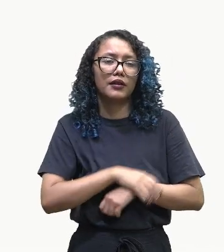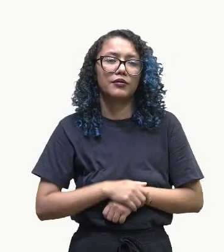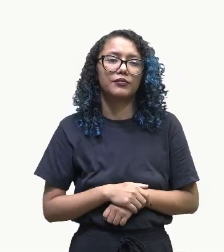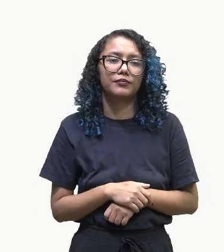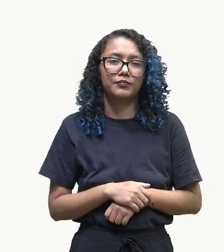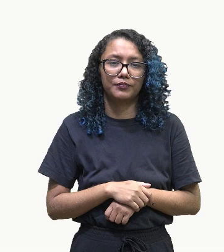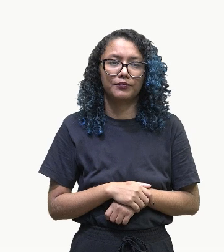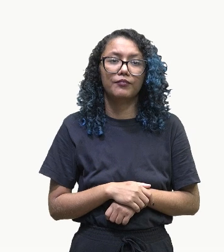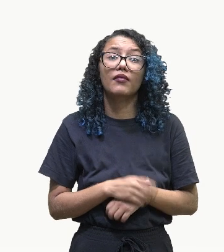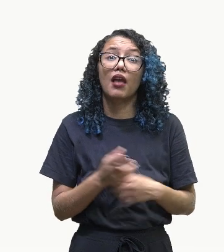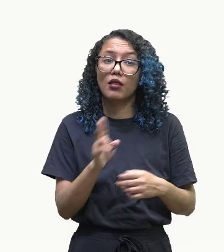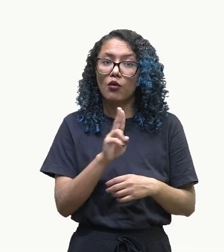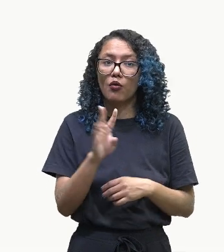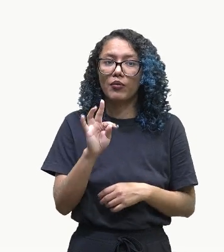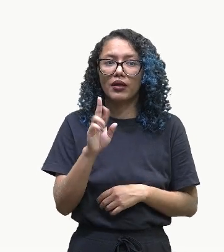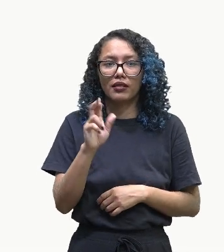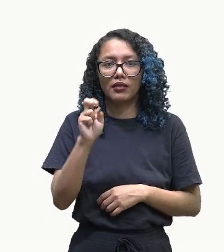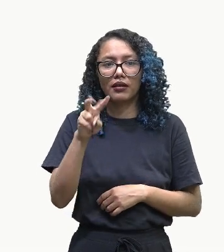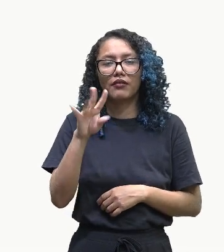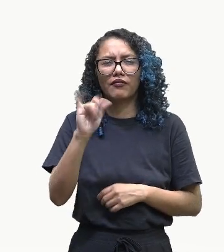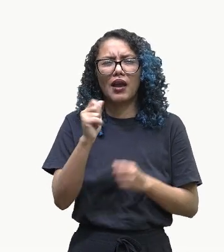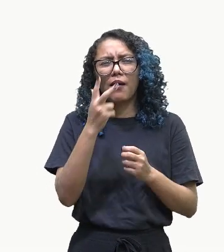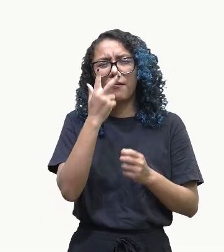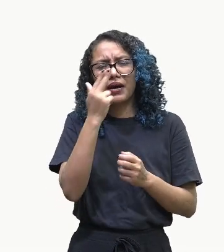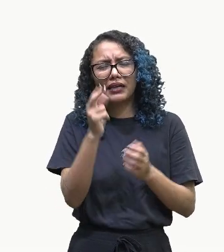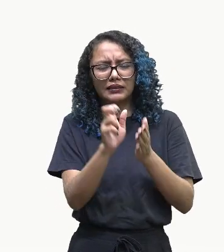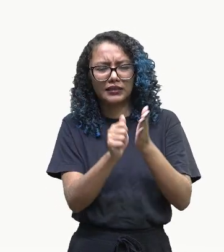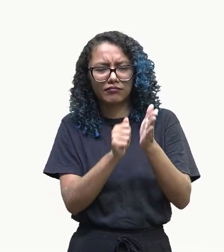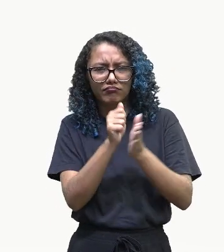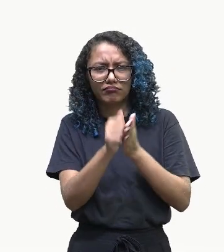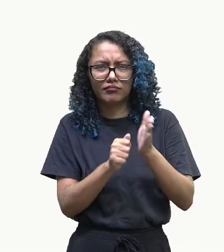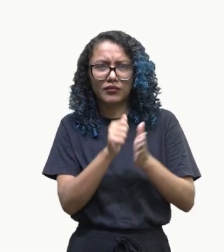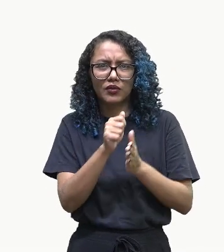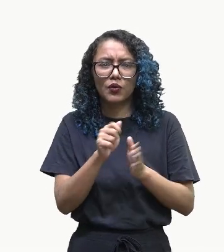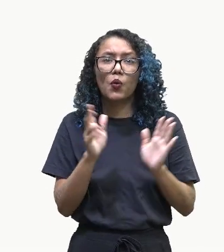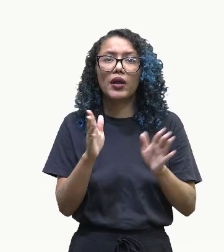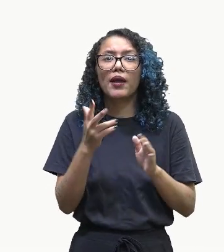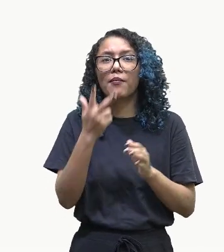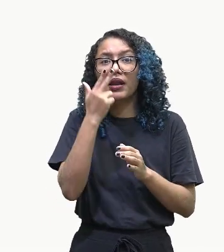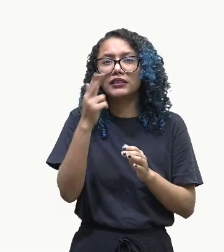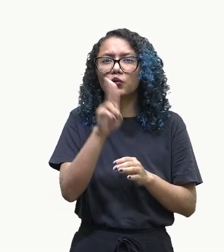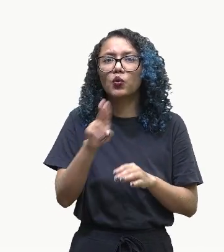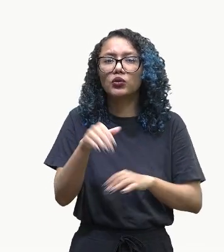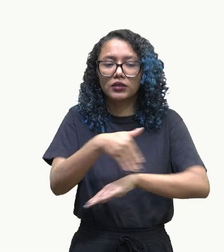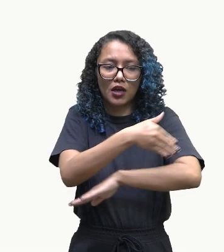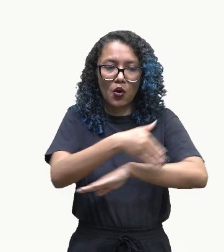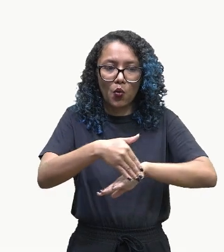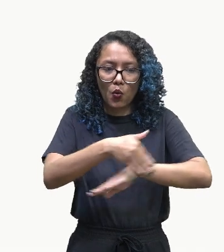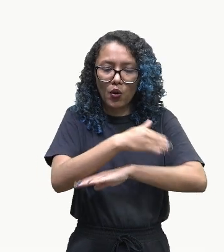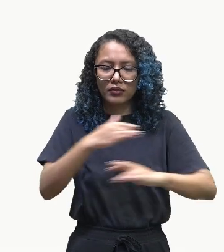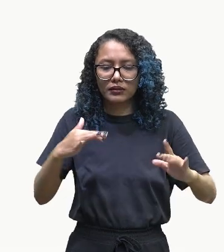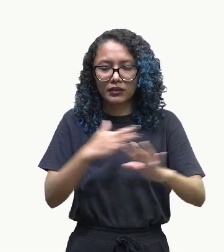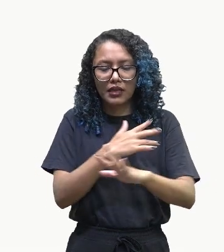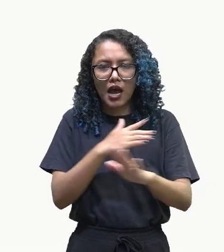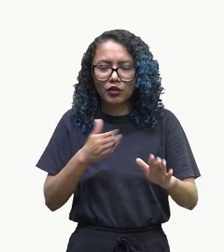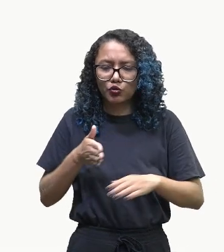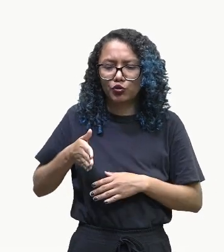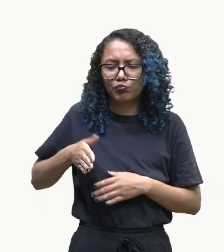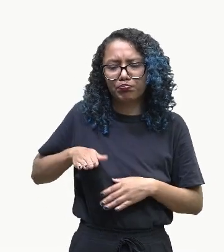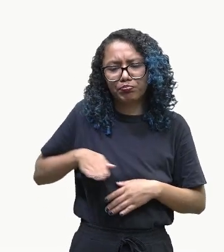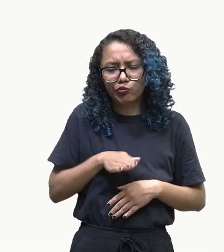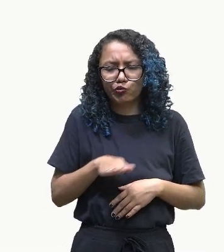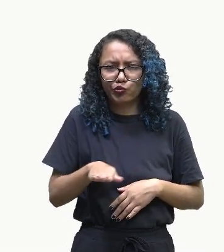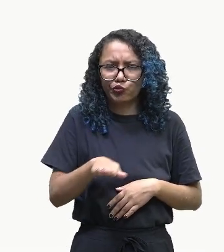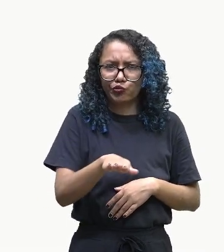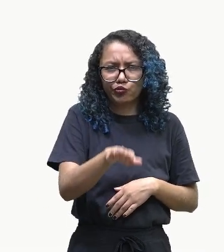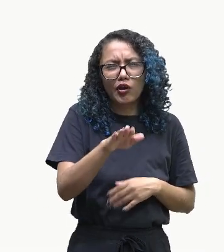são como se fossem trens passeando no meio da rua, assim, no centro da cidade. É bem diferente,